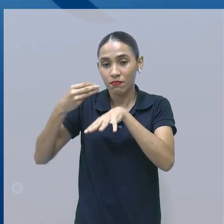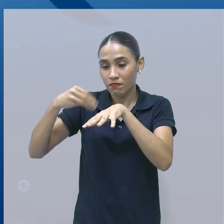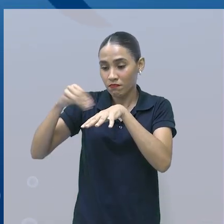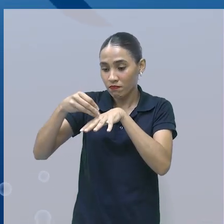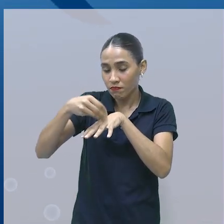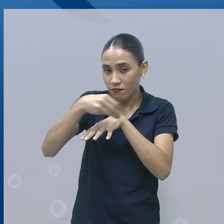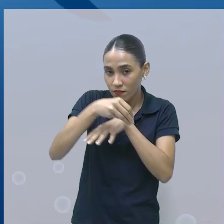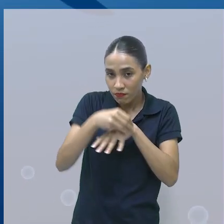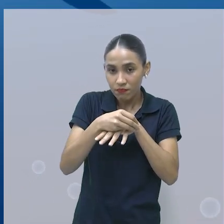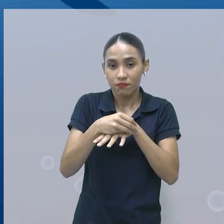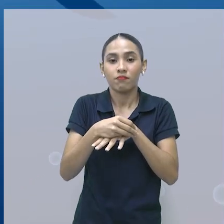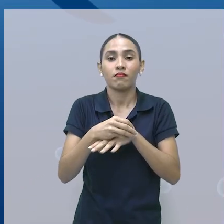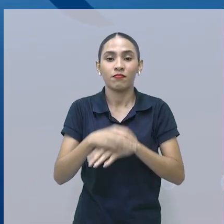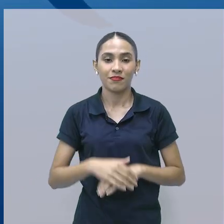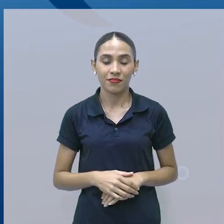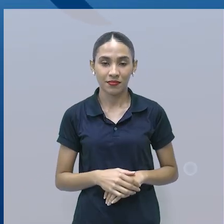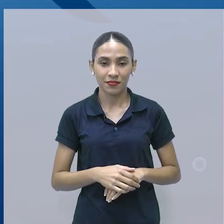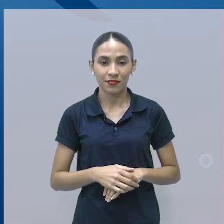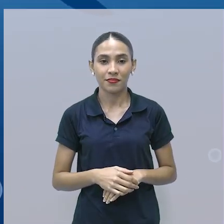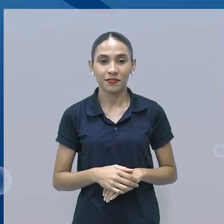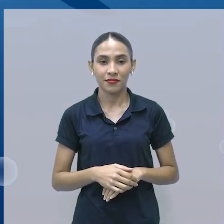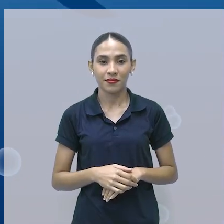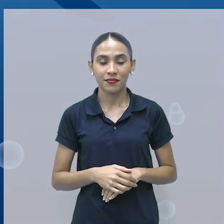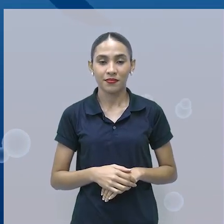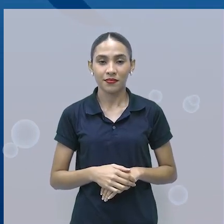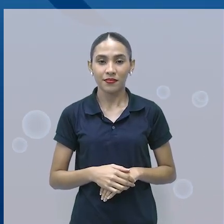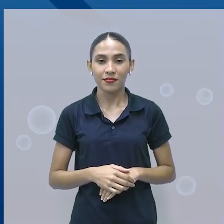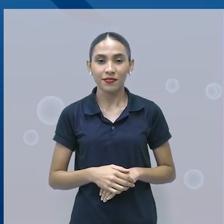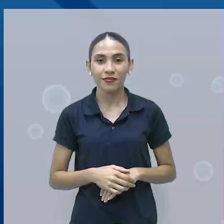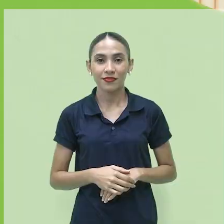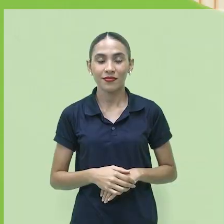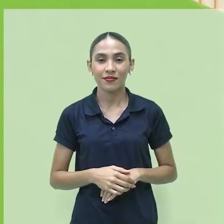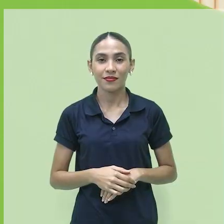Fósseis, o álbum de família da vida.